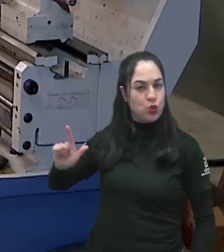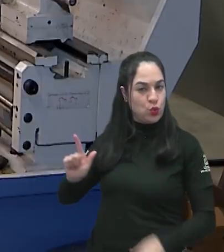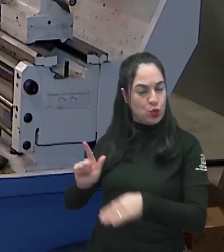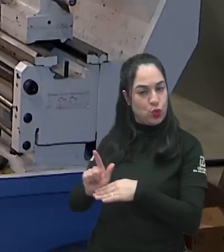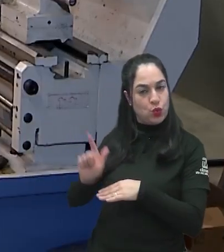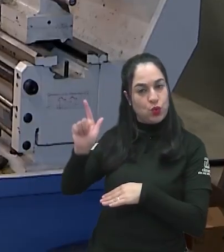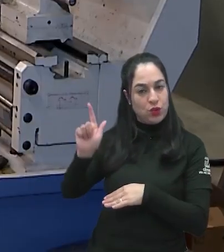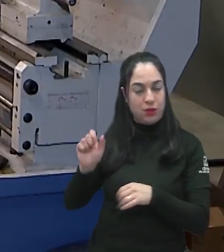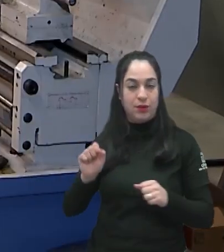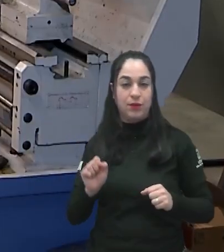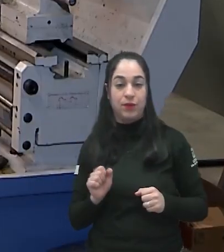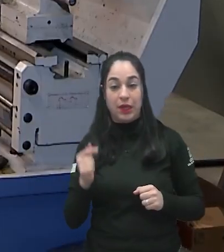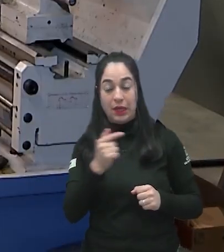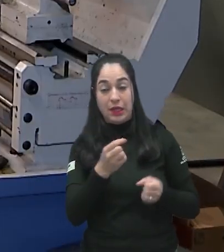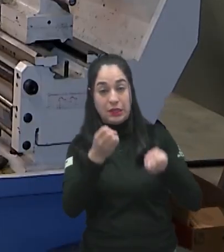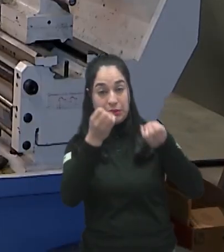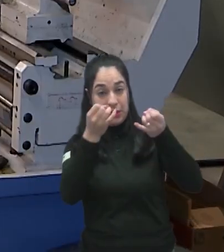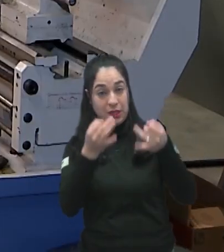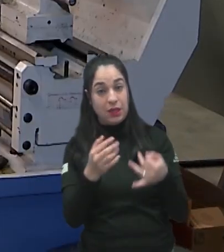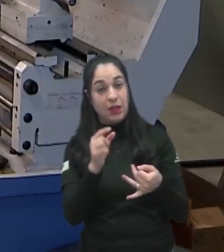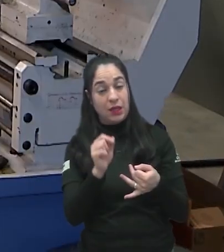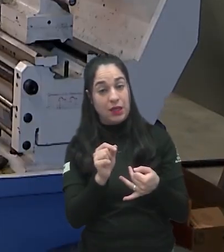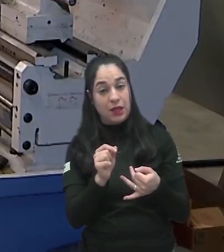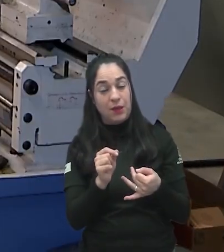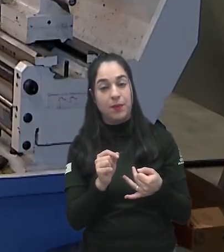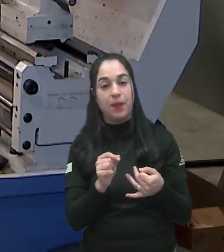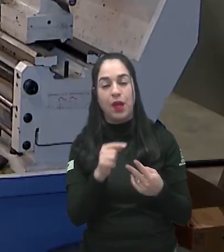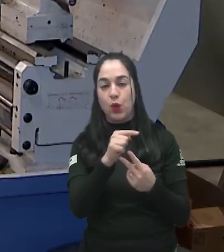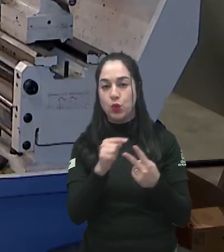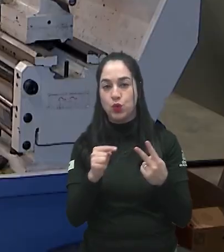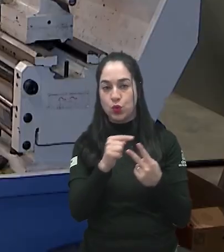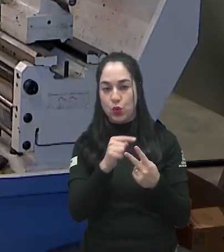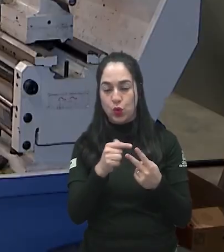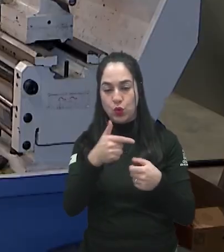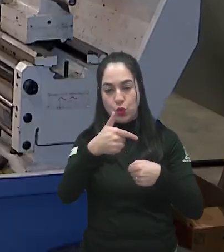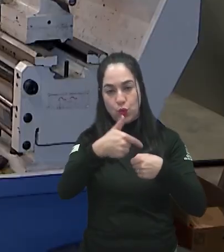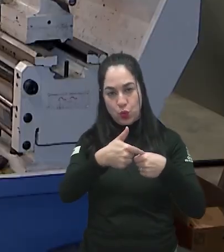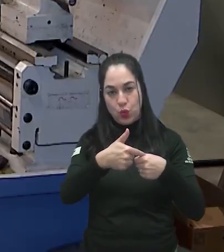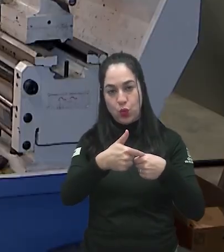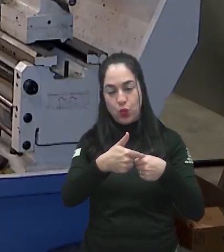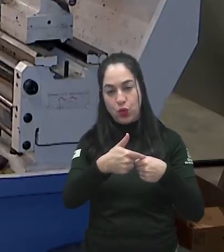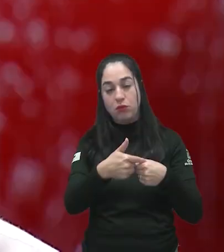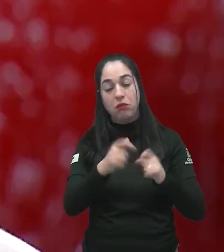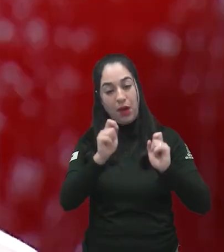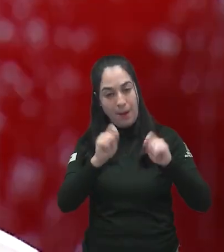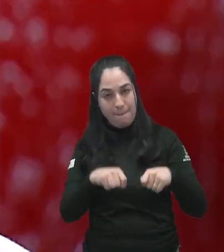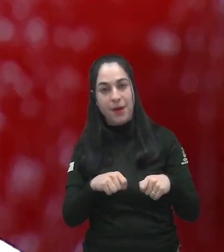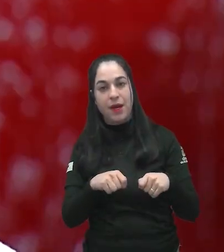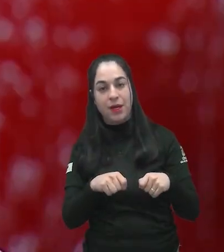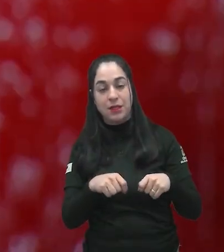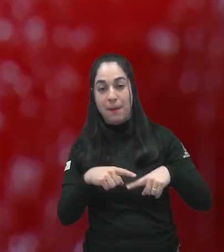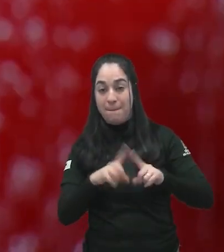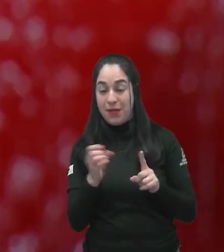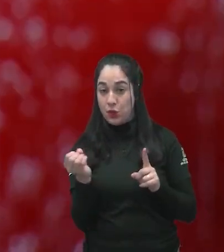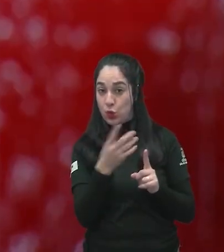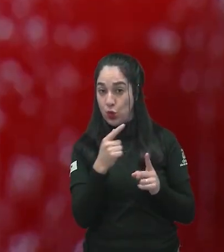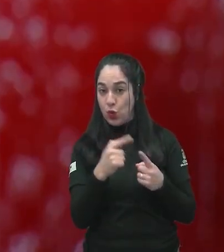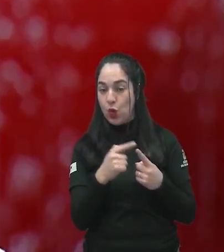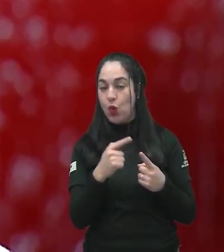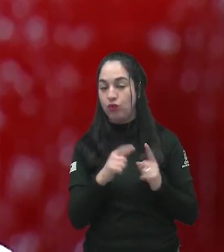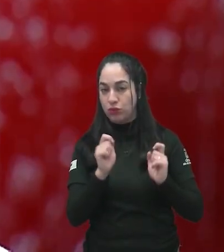Arthur, CEO da startup, explica que os dois combustíveis são capazes de chegar ao mesmo destino, mas o líquido